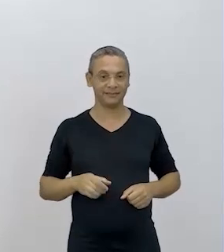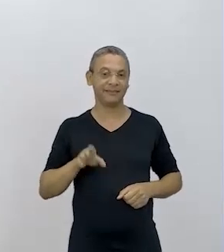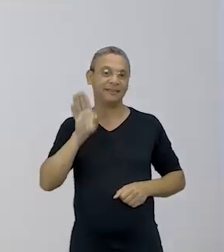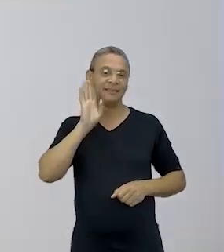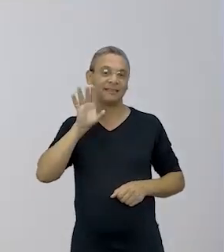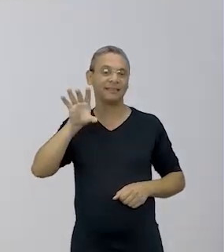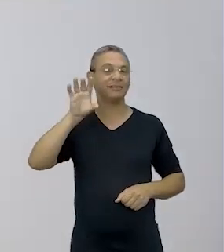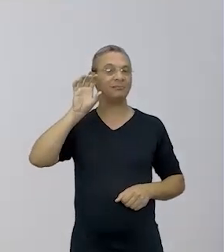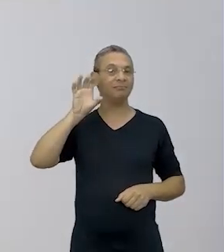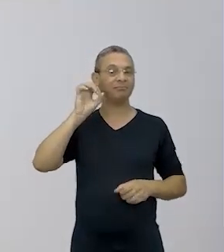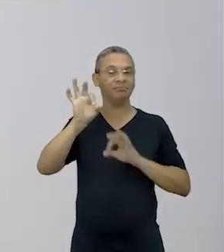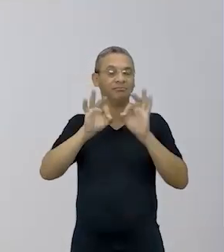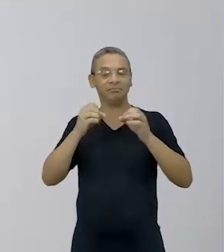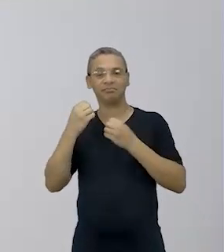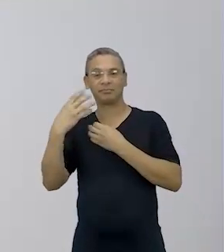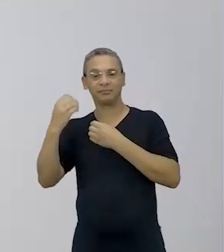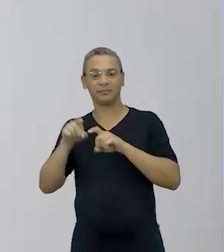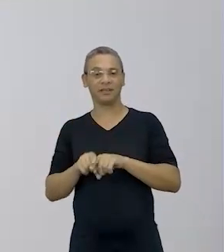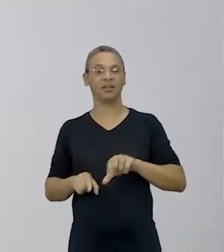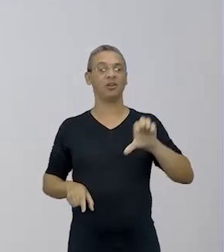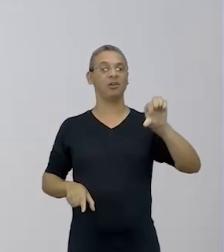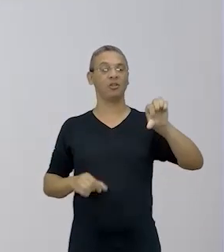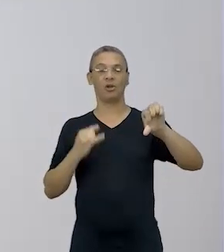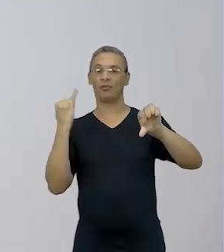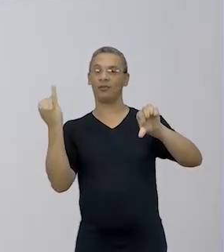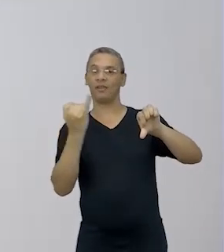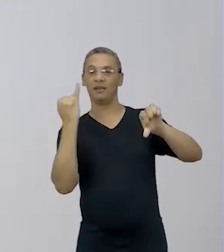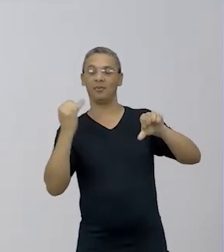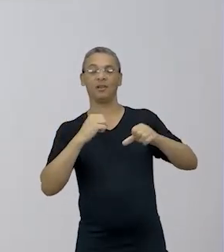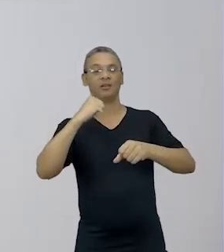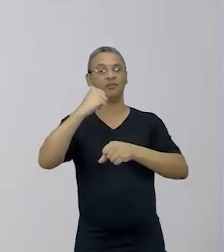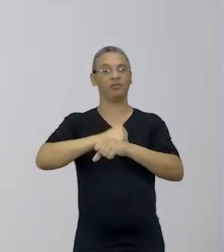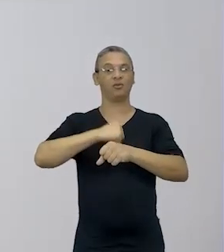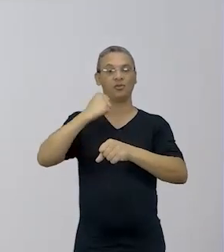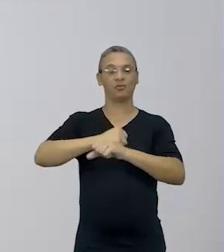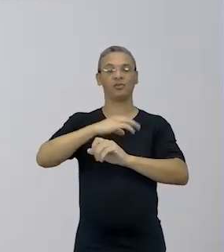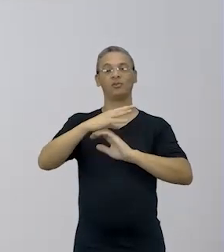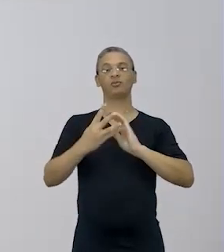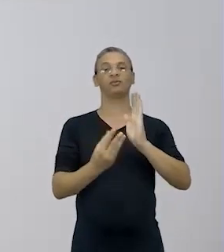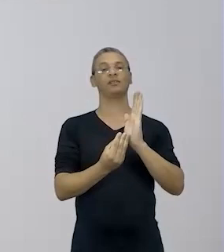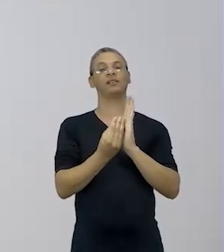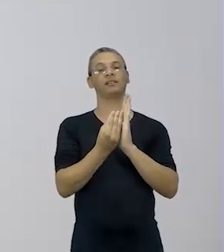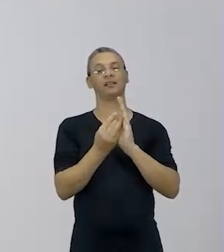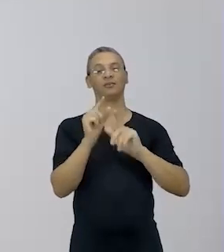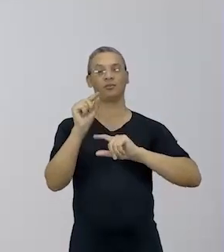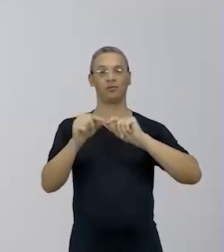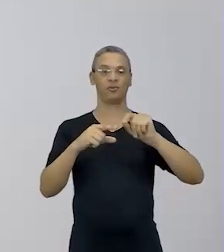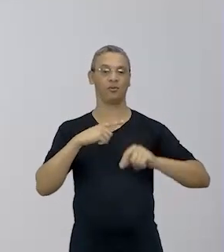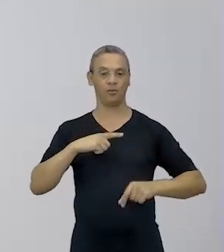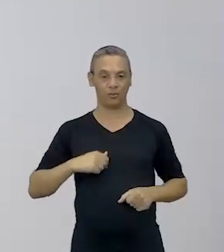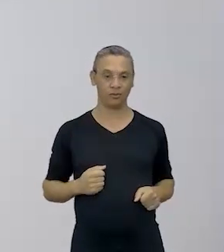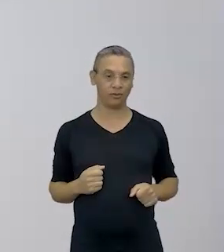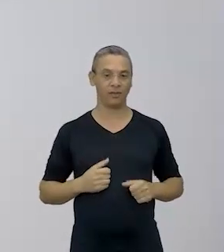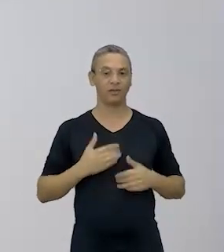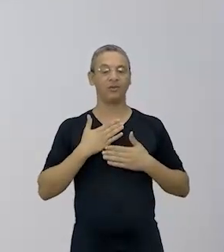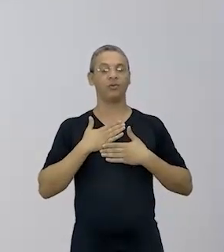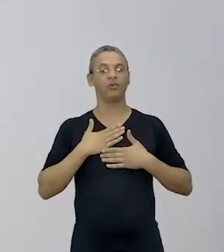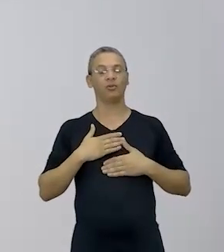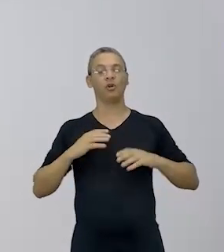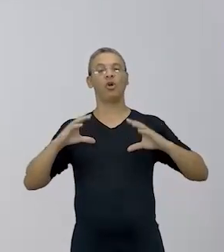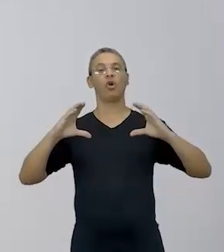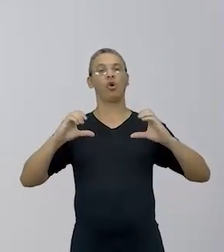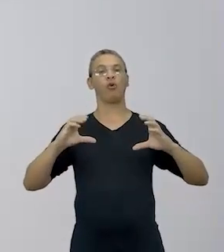E aí a gente entra em um dos nove passos da construção sustentável, que é justamente a questão do conforto